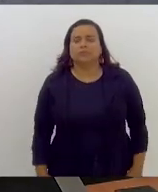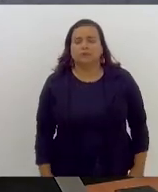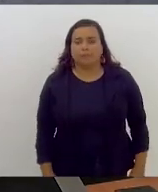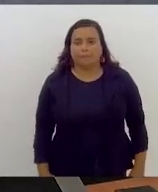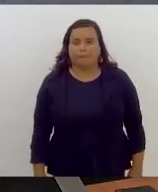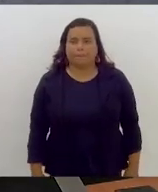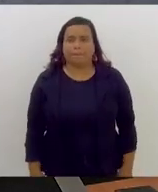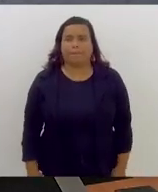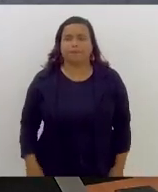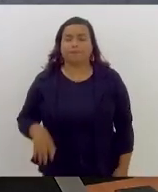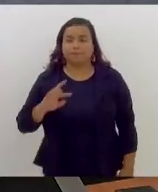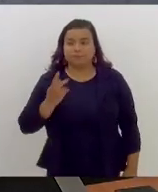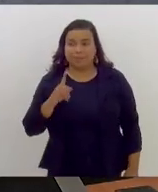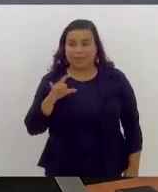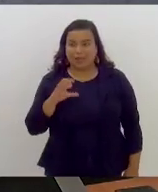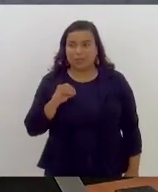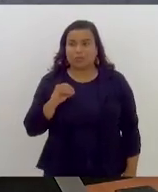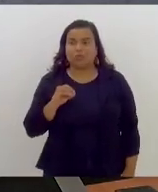Hélio